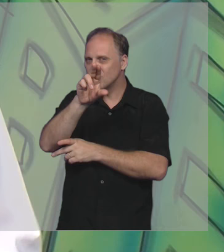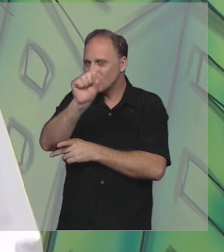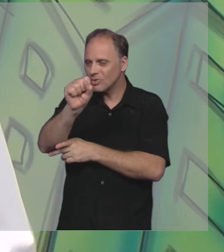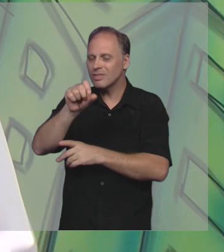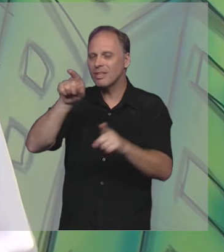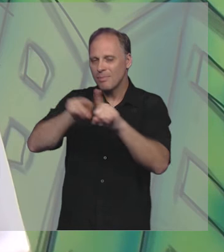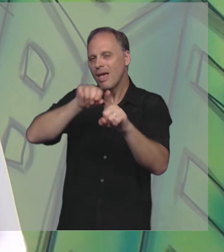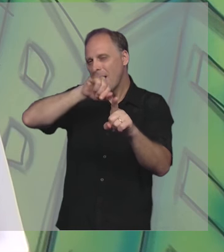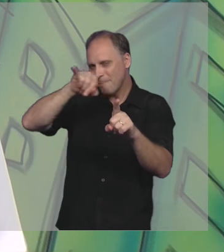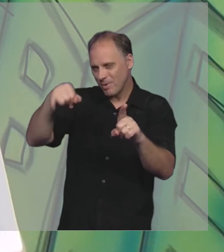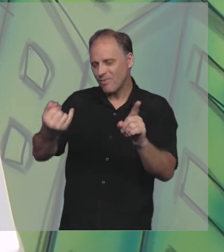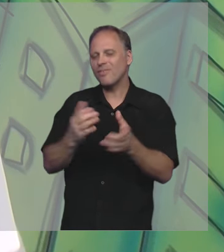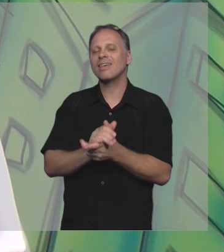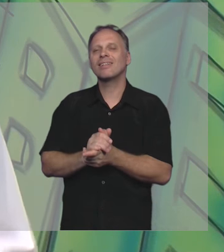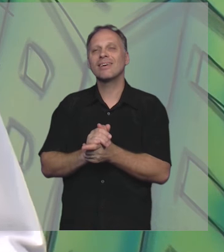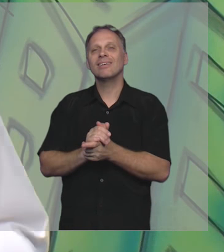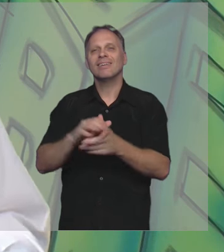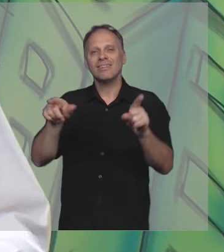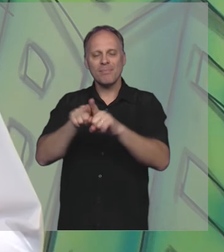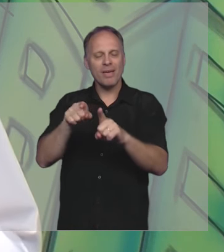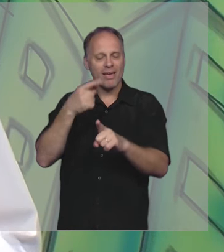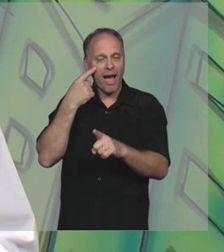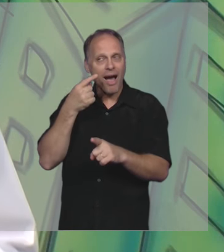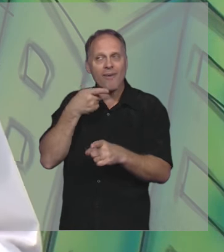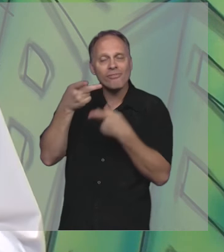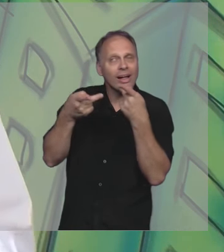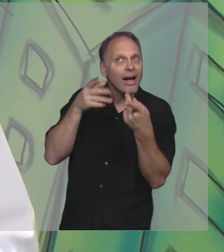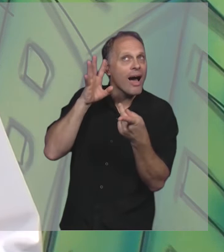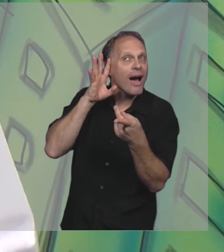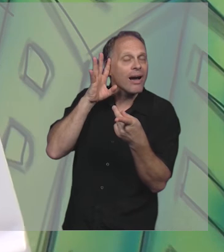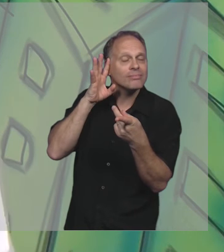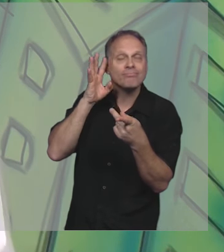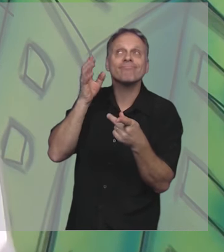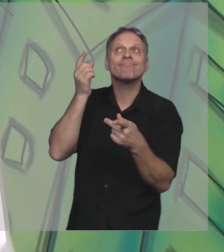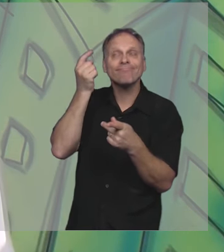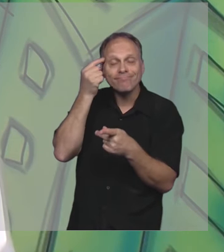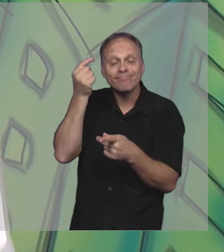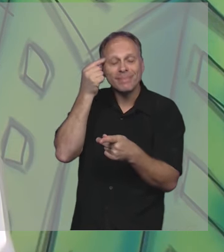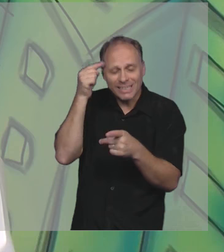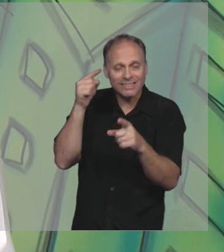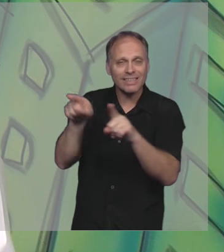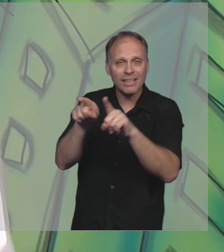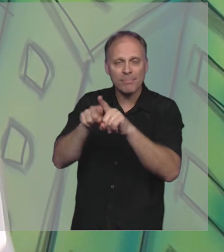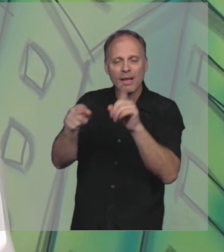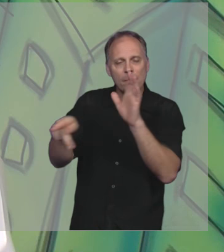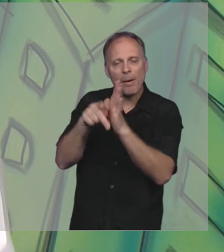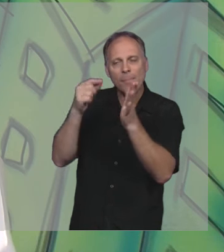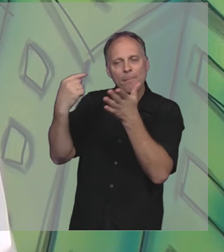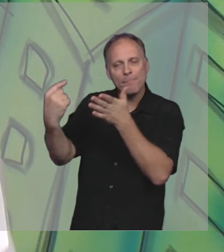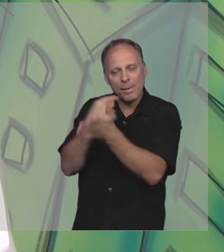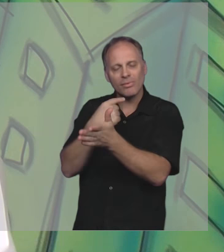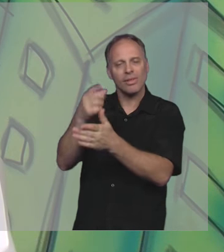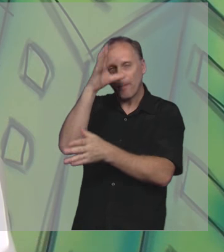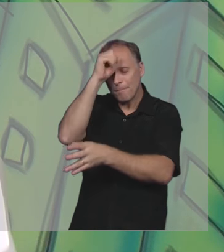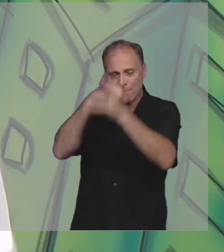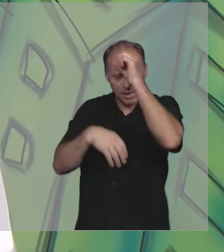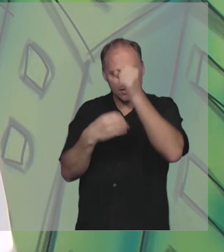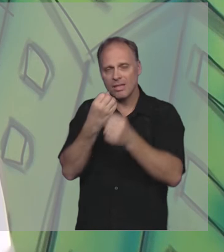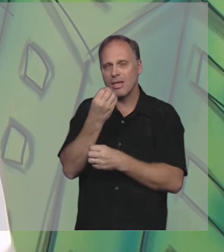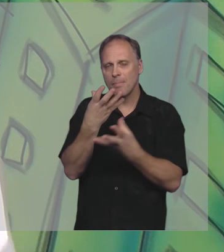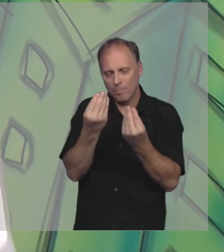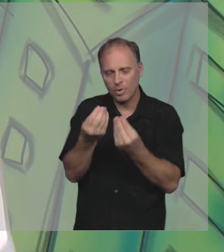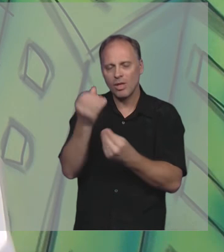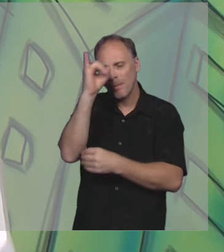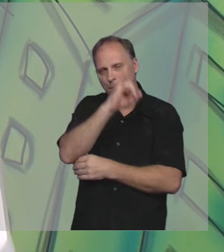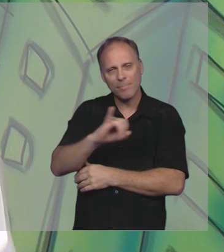SUS, a gente também aproveita, né? A gente se ouve falando e a gente também, na própria pergunta, a gente aprende muito. É